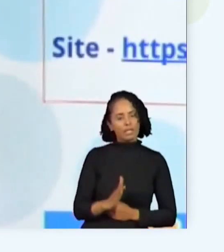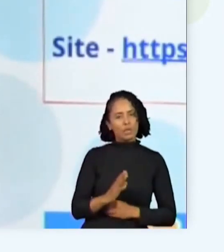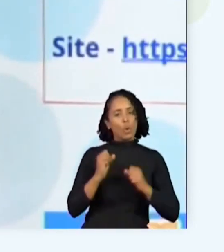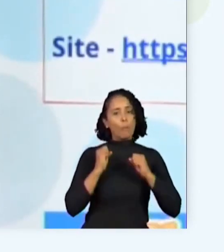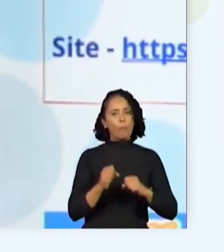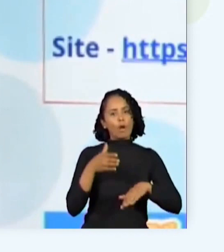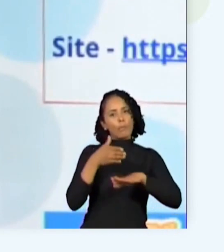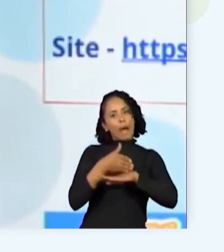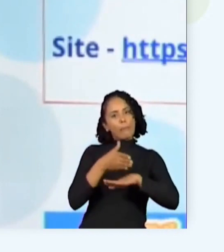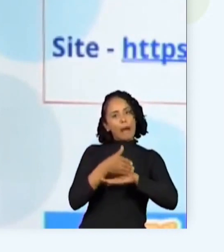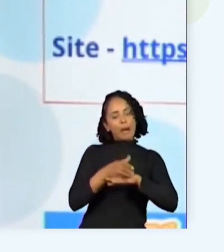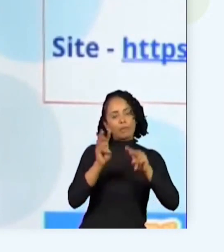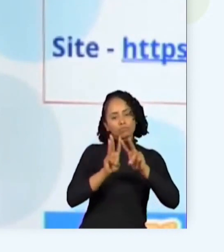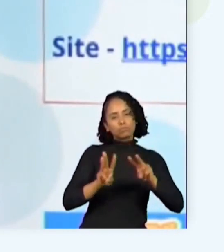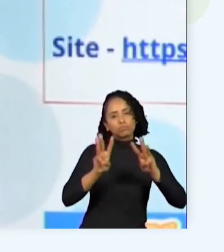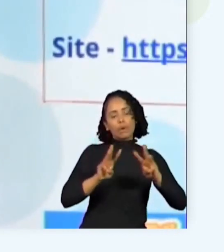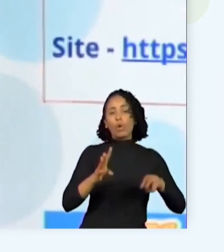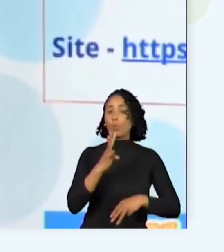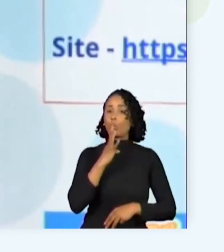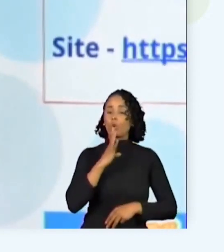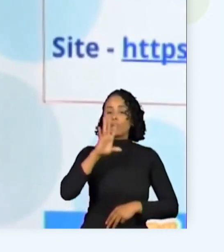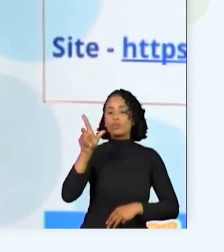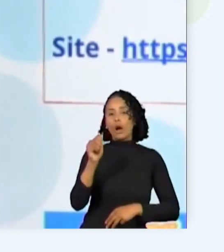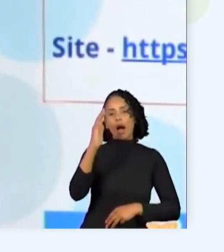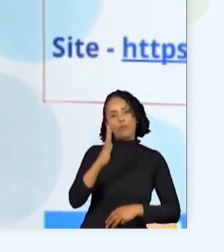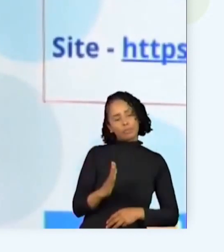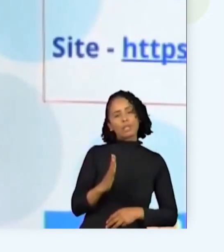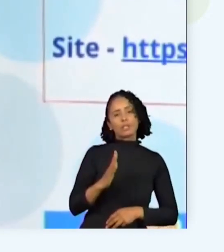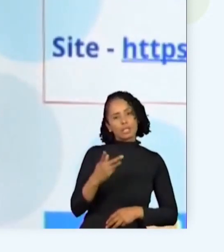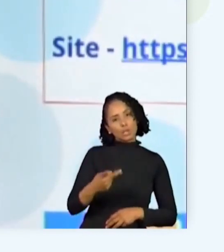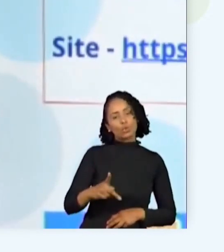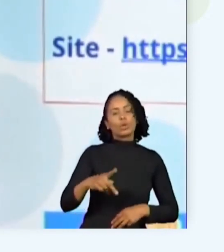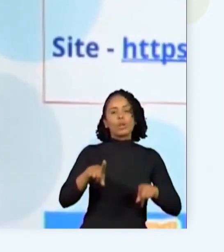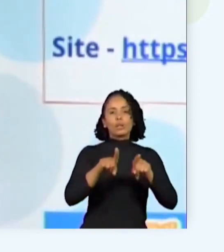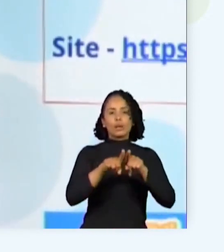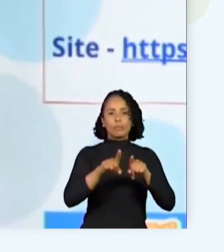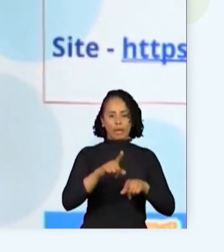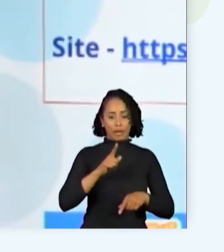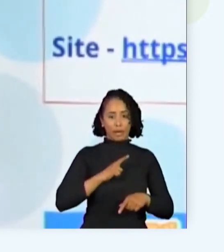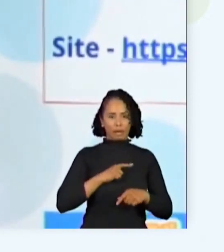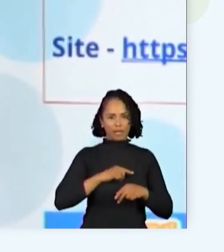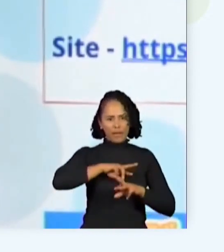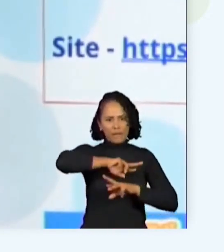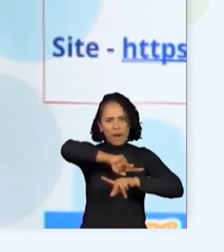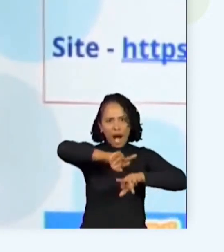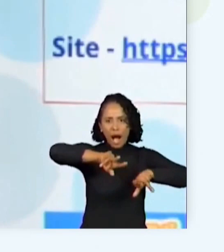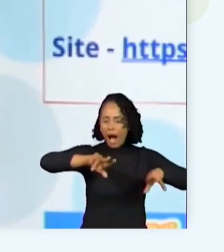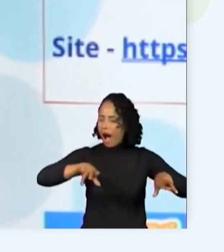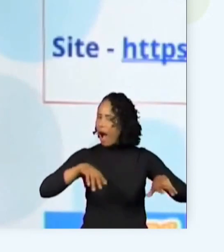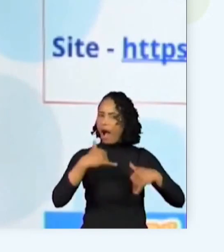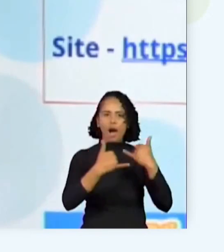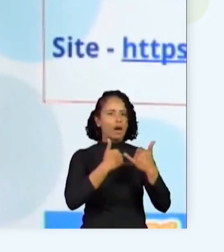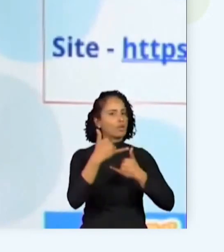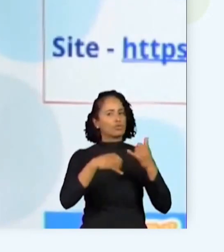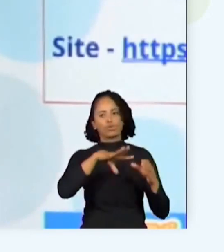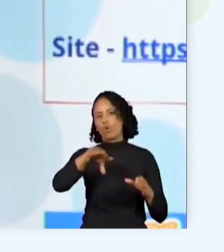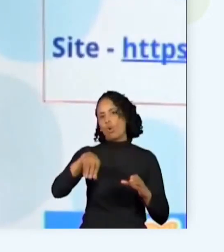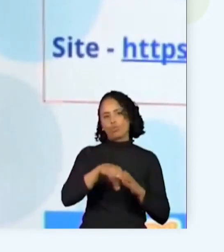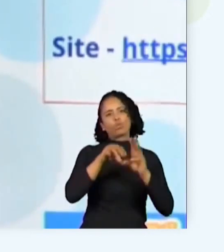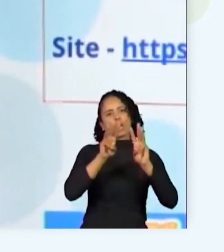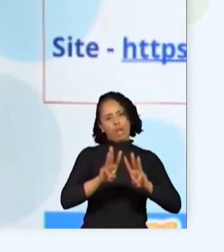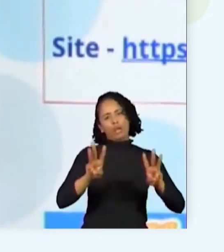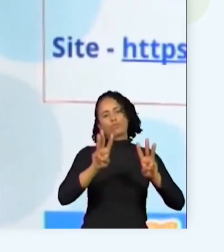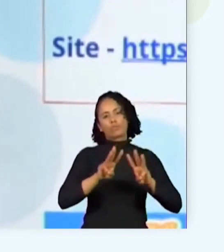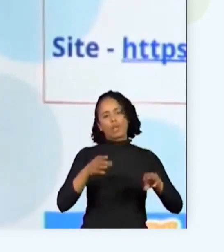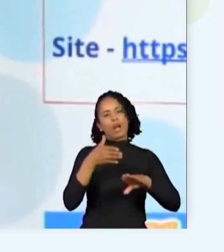jogar conhecendo um pouco da cultura afro-brasileira. Nós temos também em relação aos jogos lá dentro, sobre Quilombo dos Palmares, vocês podem estar conhecendo